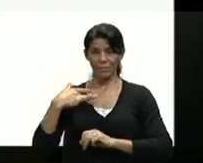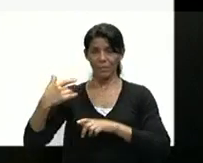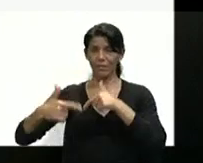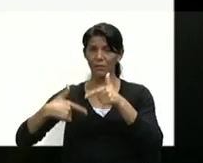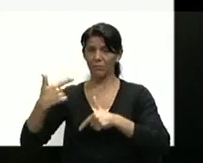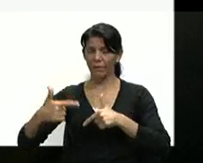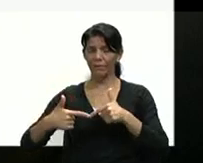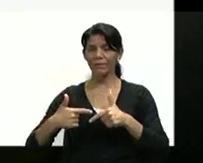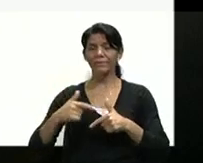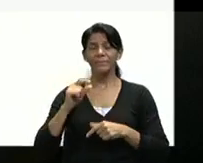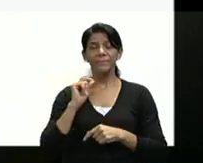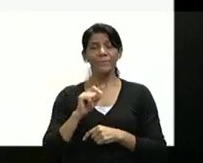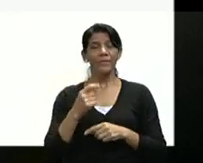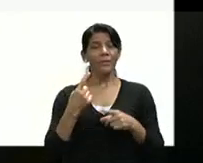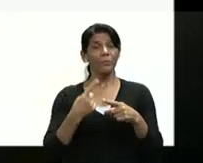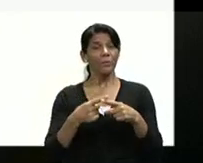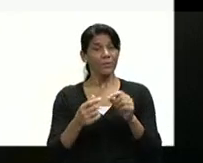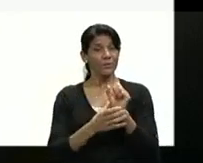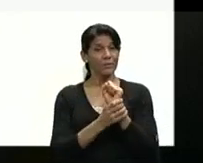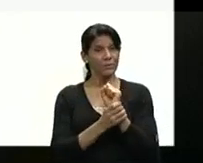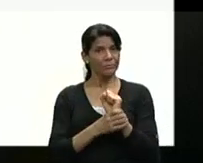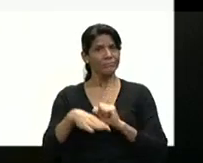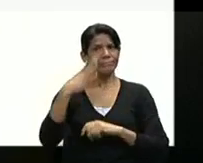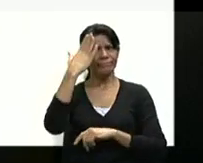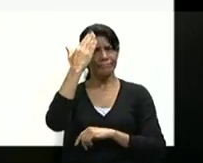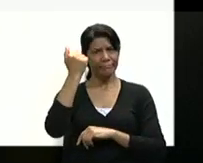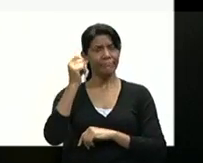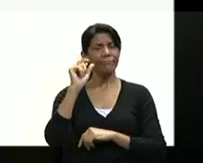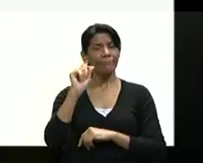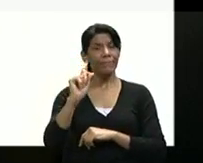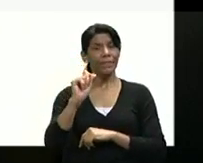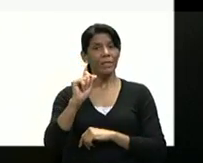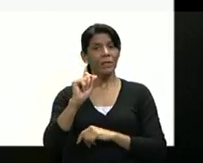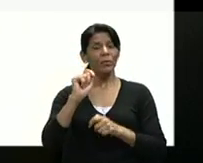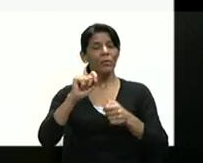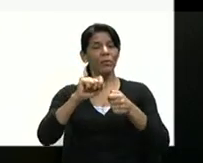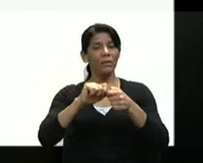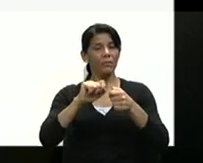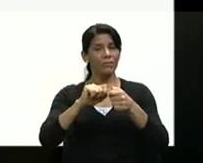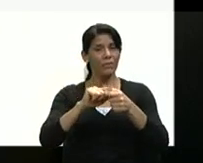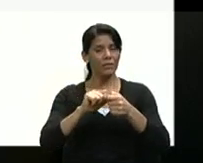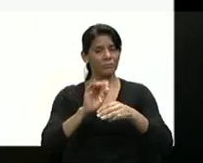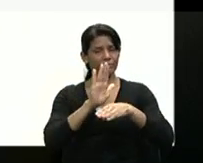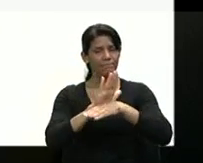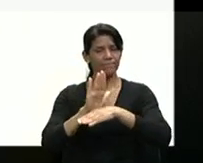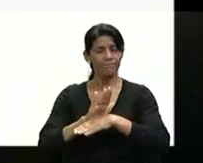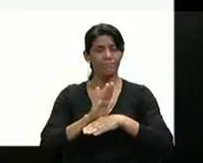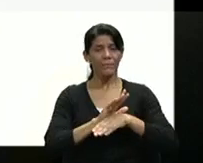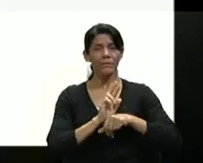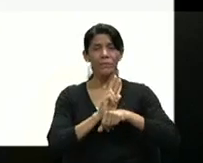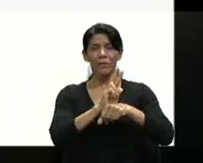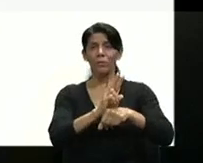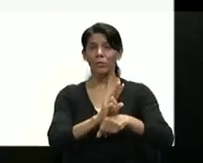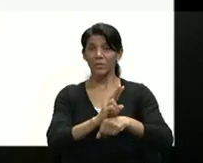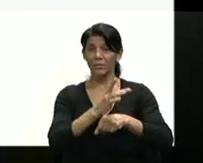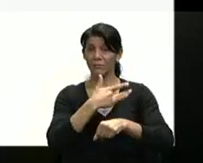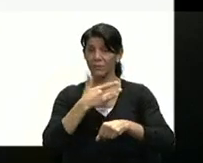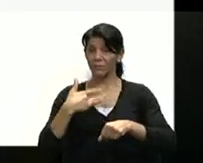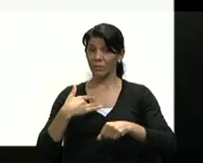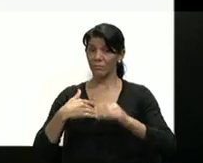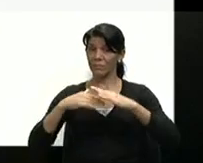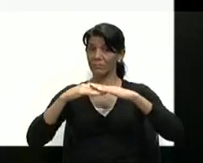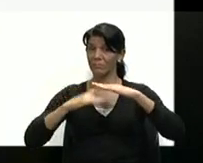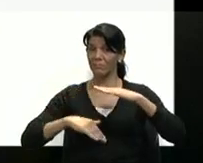com promoção, porque essa seguradora sabe que ações que promovam a saúde, elas são muito mais baratas